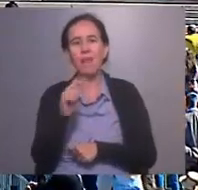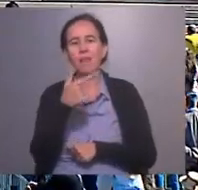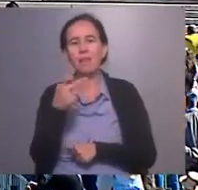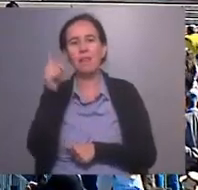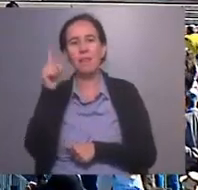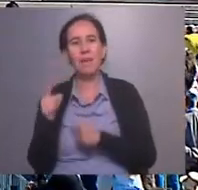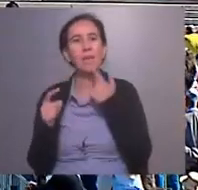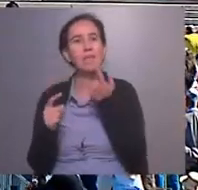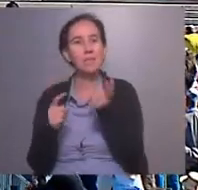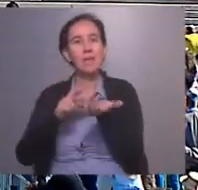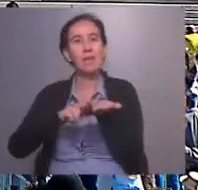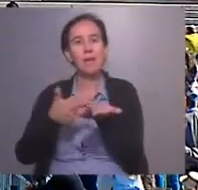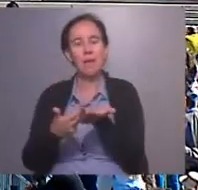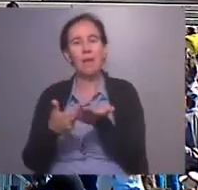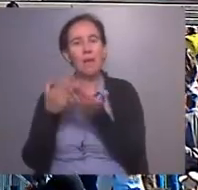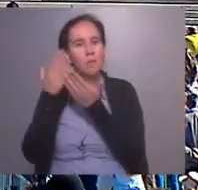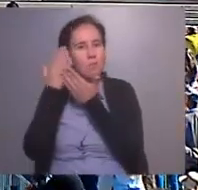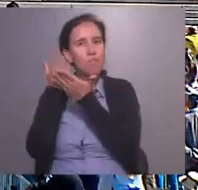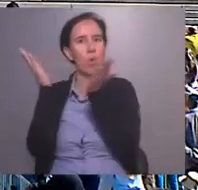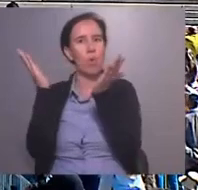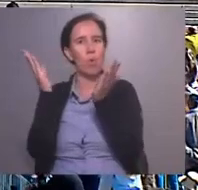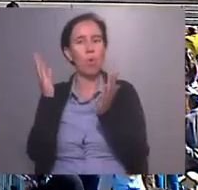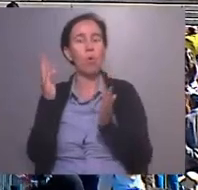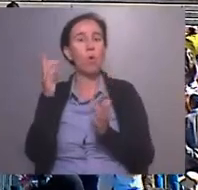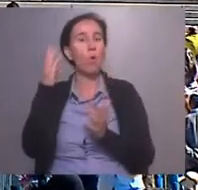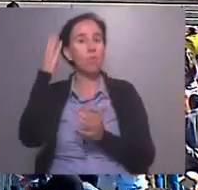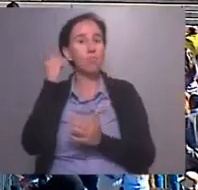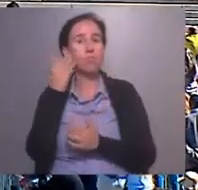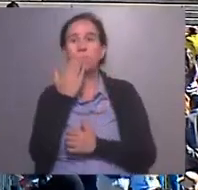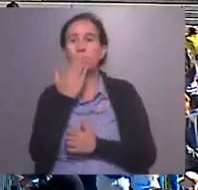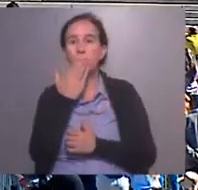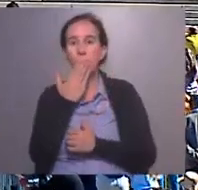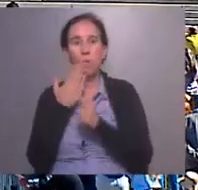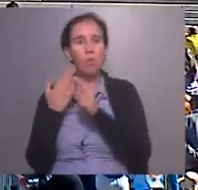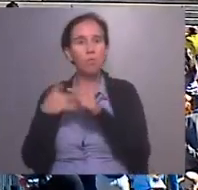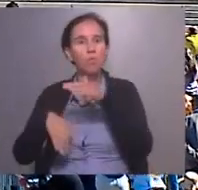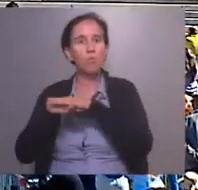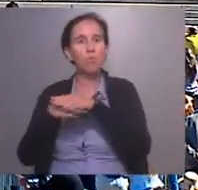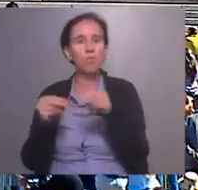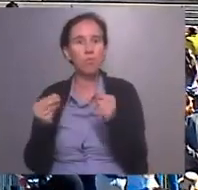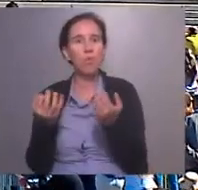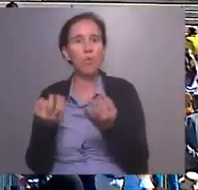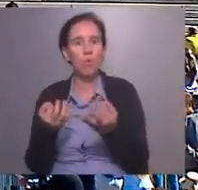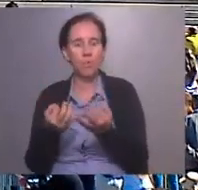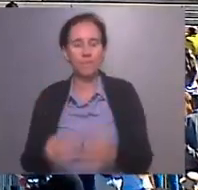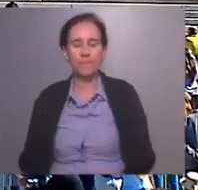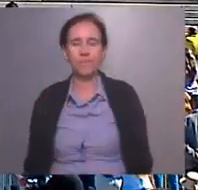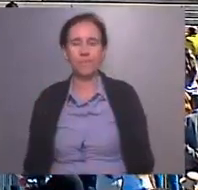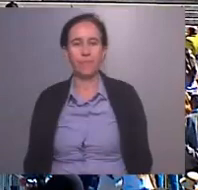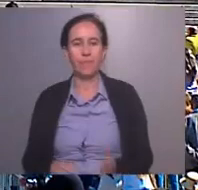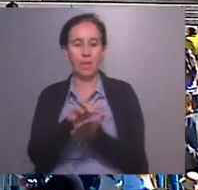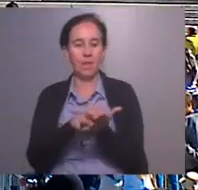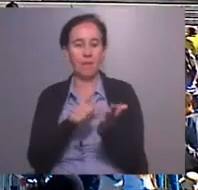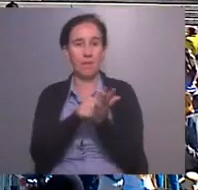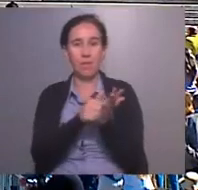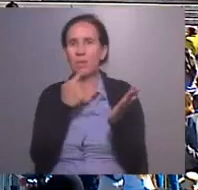abre-te, e o surdo-mudo é curado. Diz o Evangelho que imediatamente se